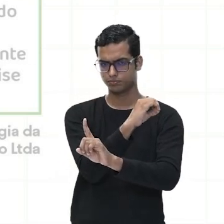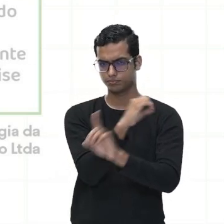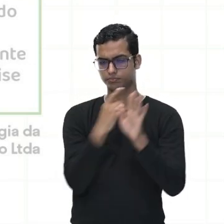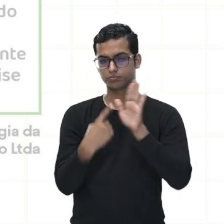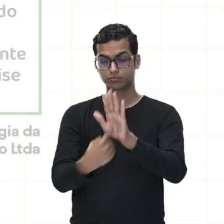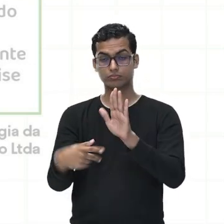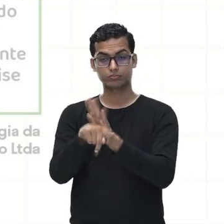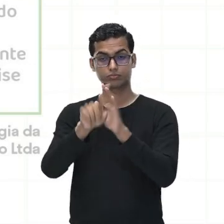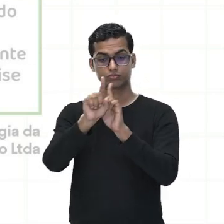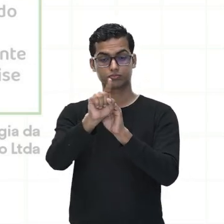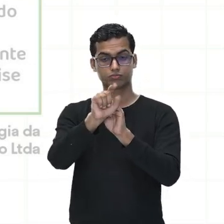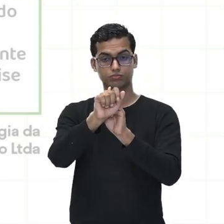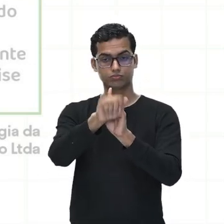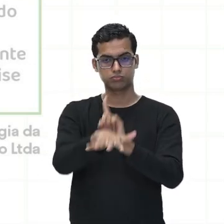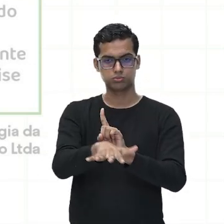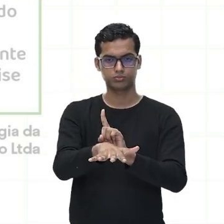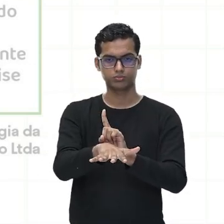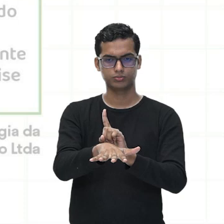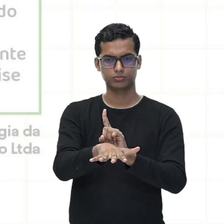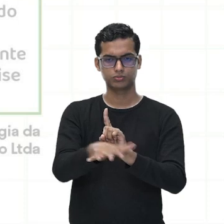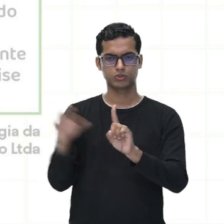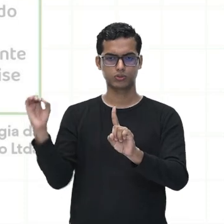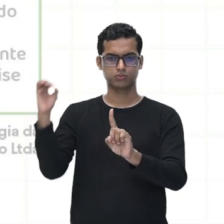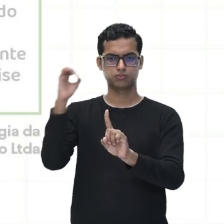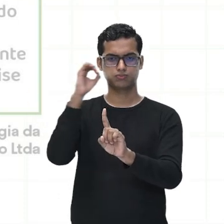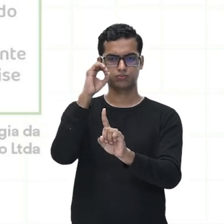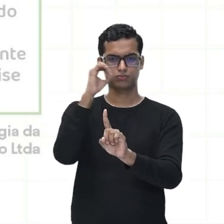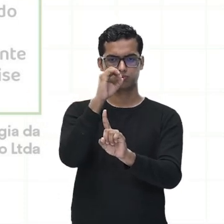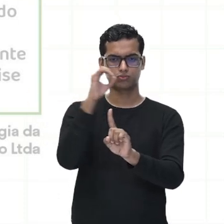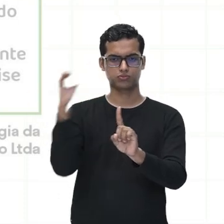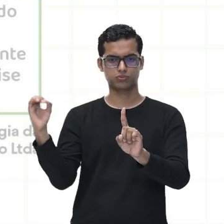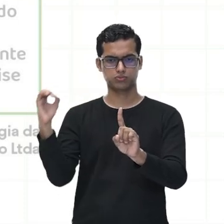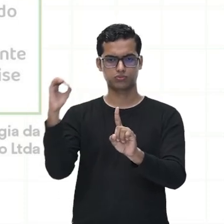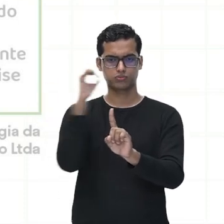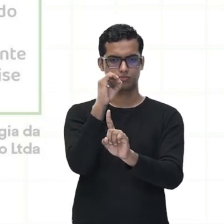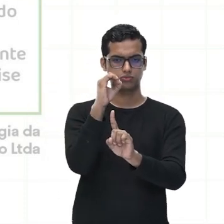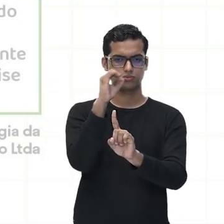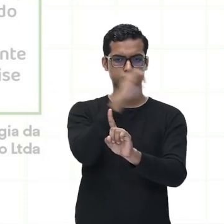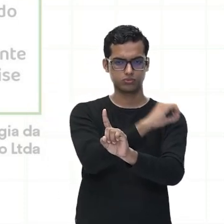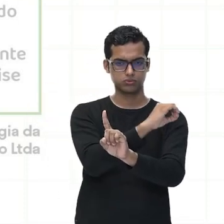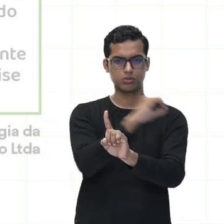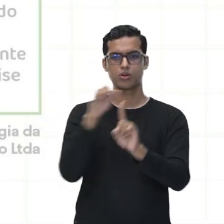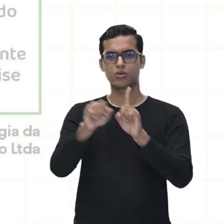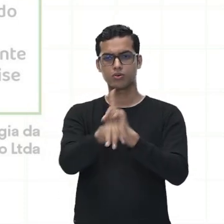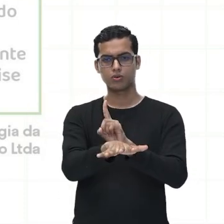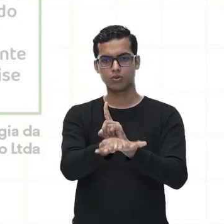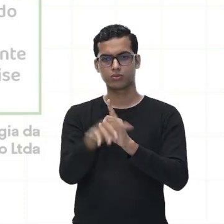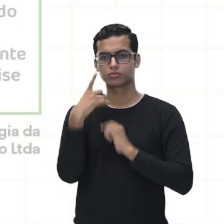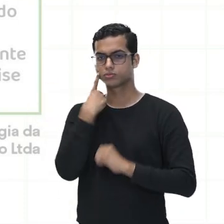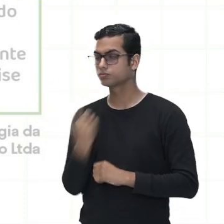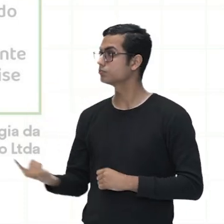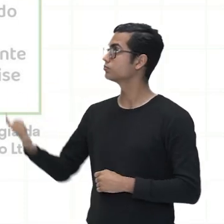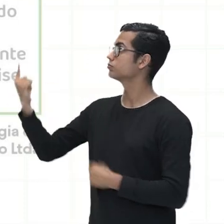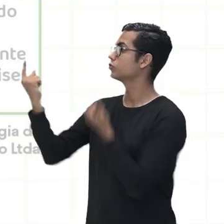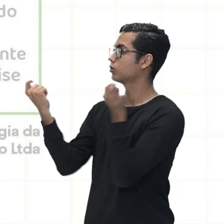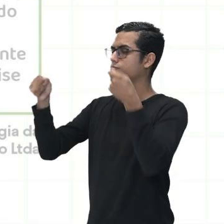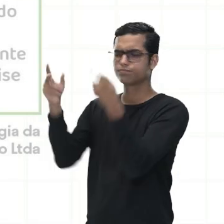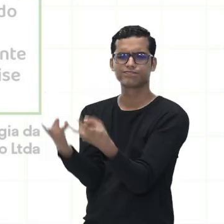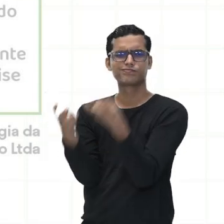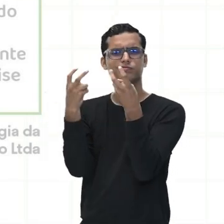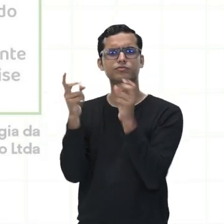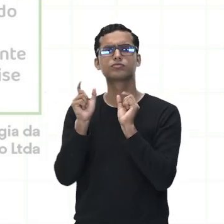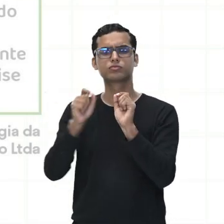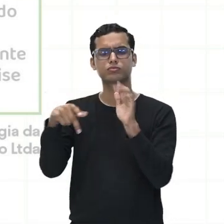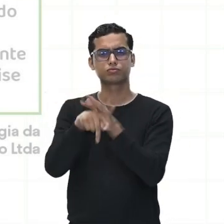das sombras, foi possível identificar o quê? O movimento